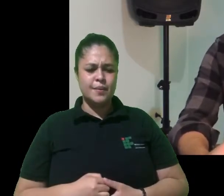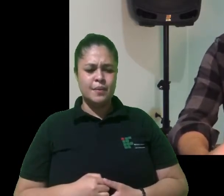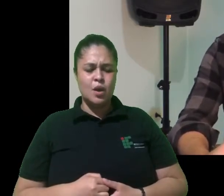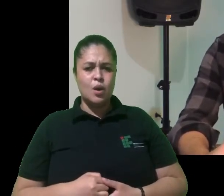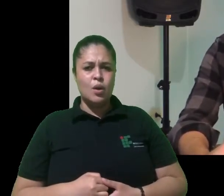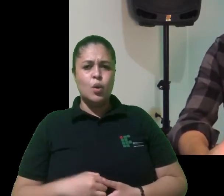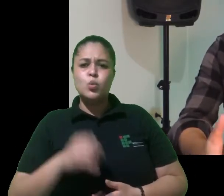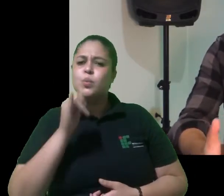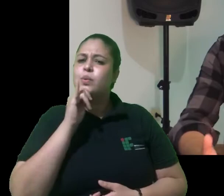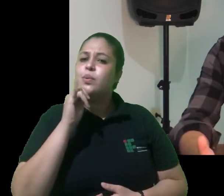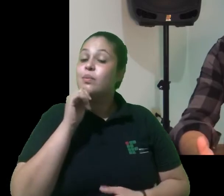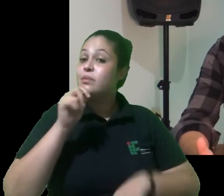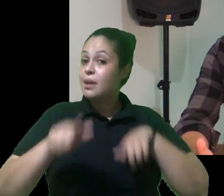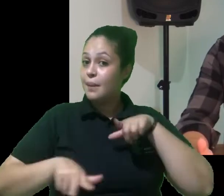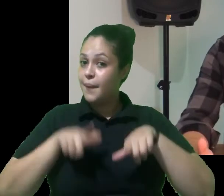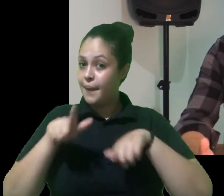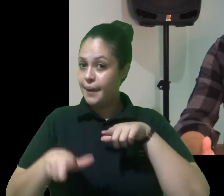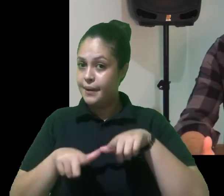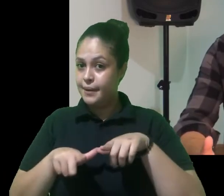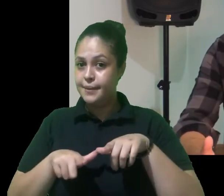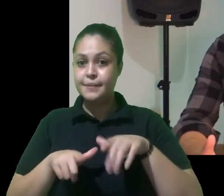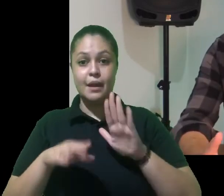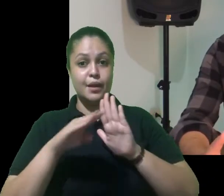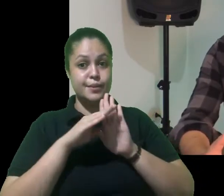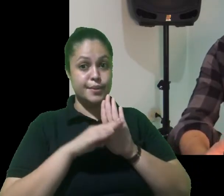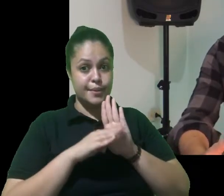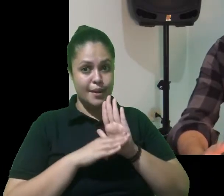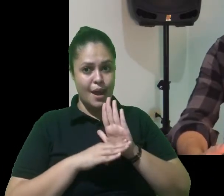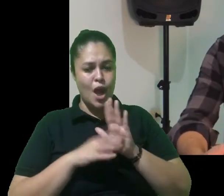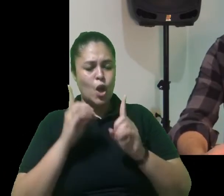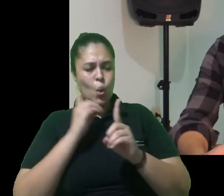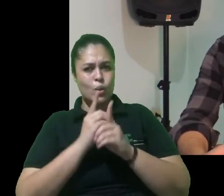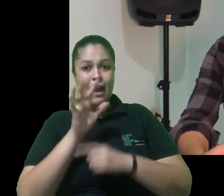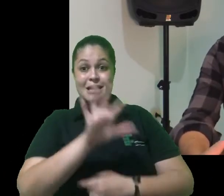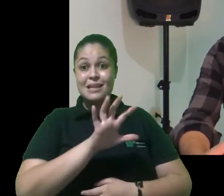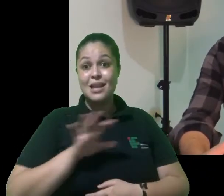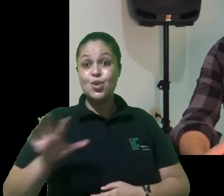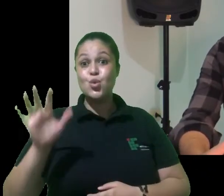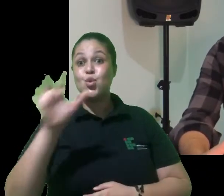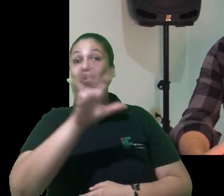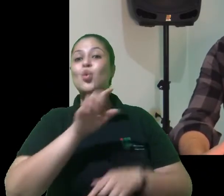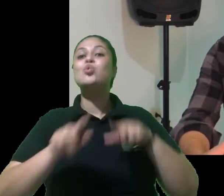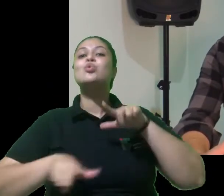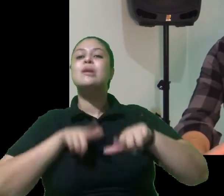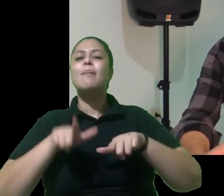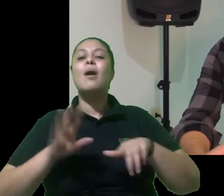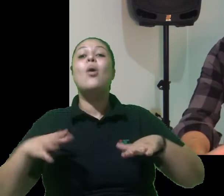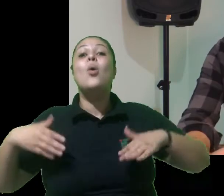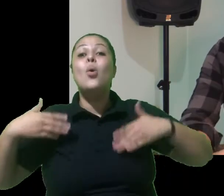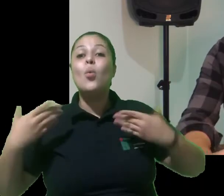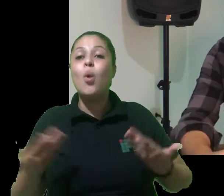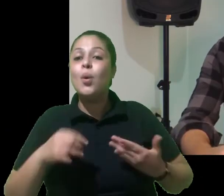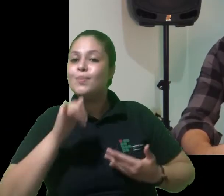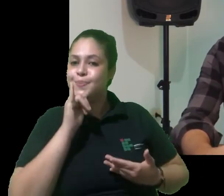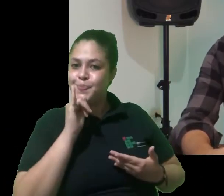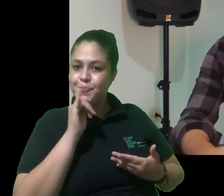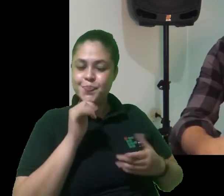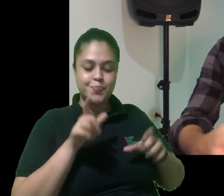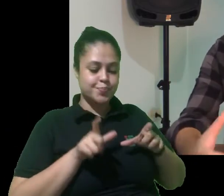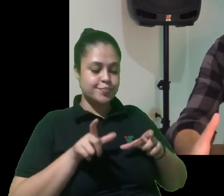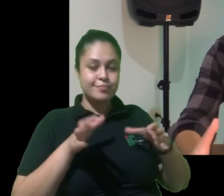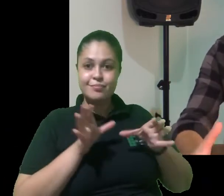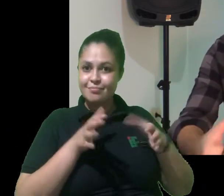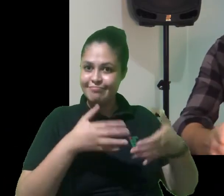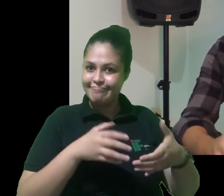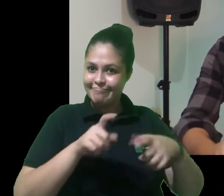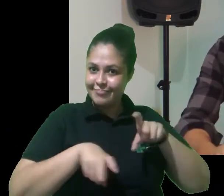perspectiva do trabalho e vamos encontrar as regiões, encontraremos as regiões, por exemplo,